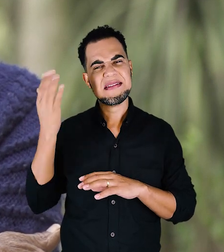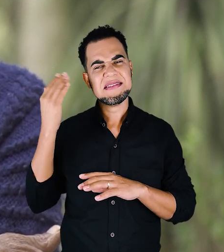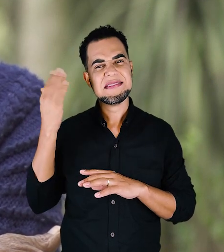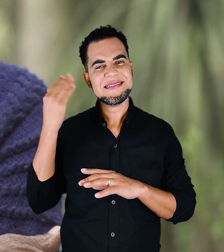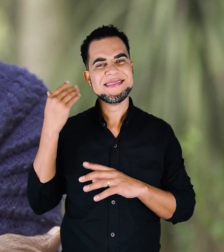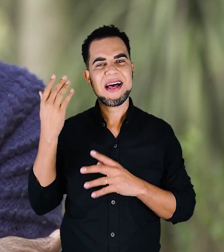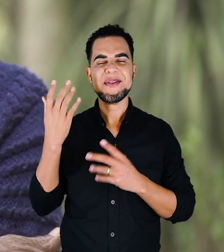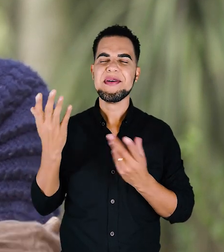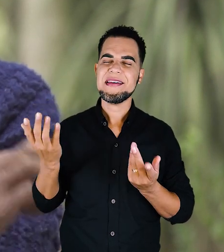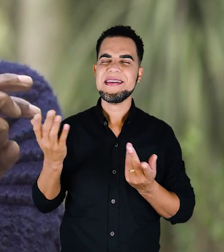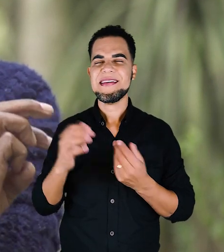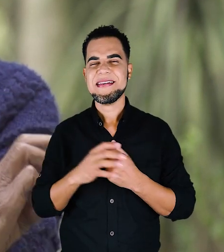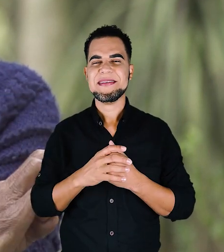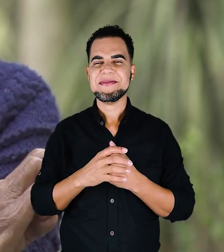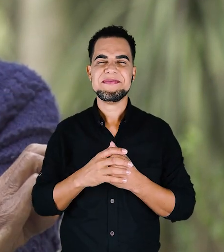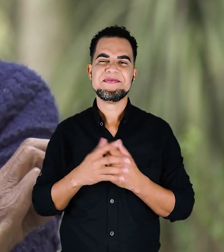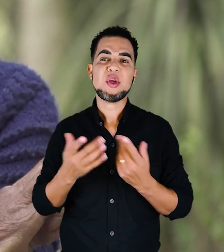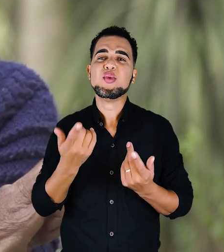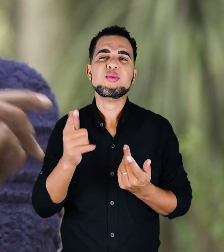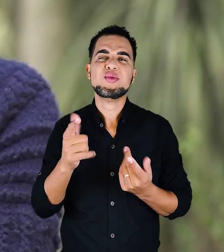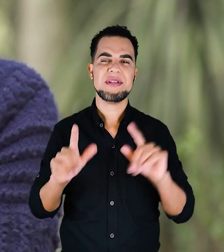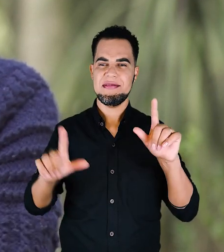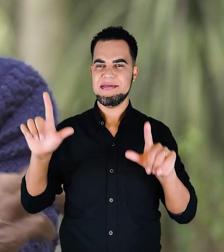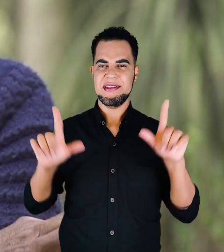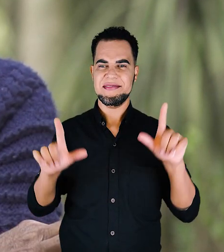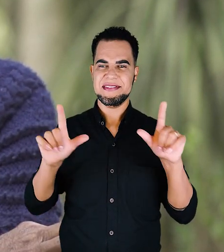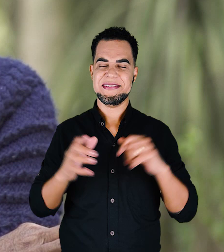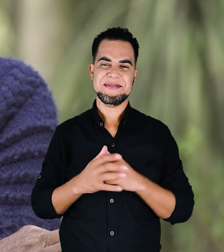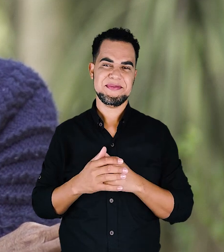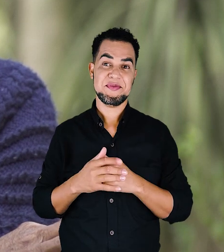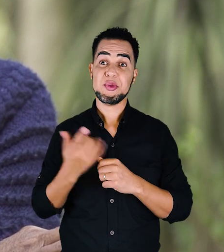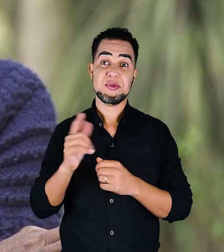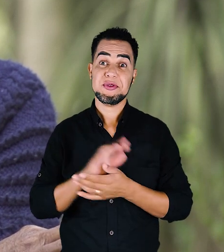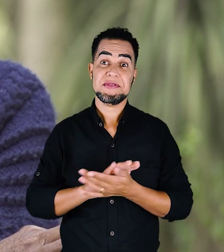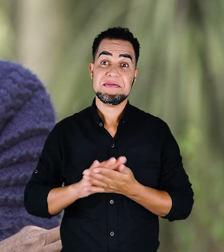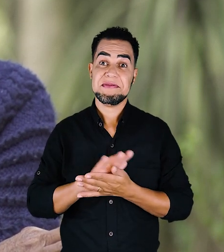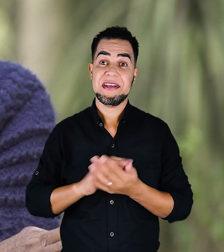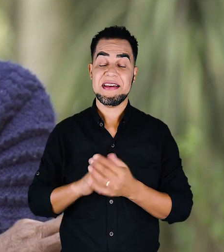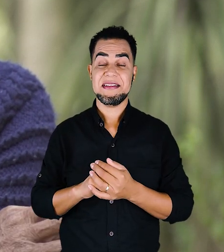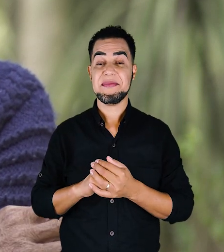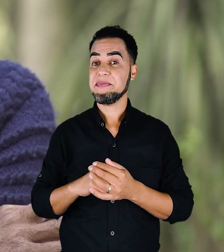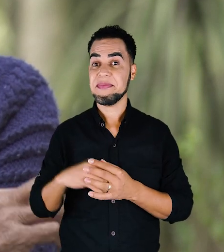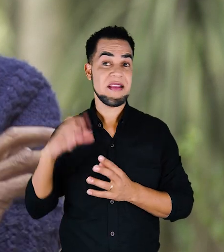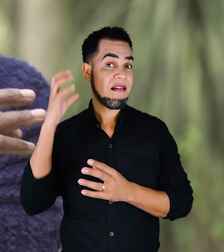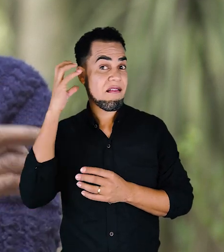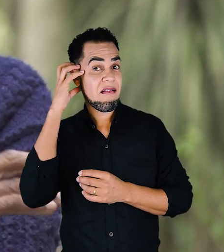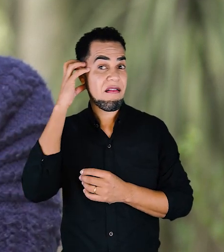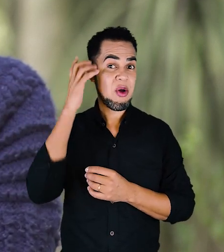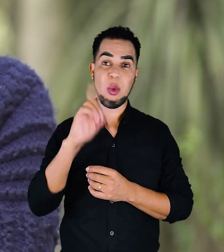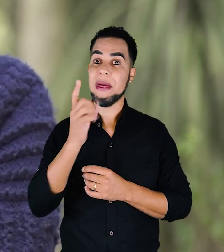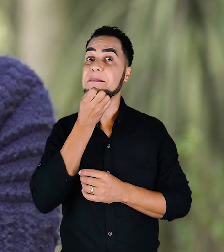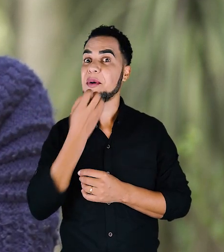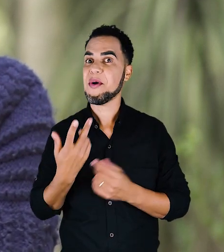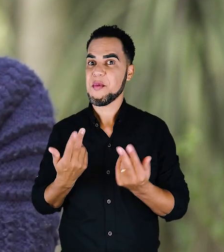uma grande parte dessa época, não tinha televisão. Porque a televisão era só até para cá. Os